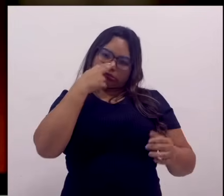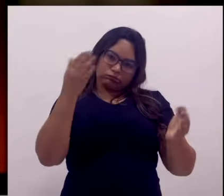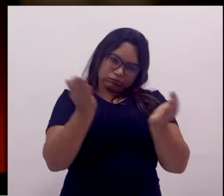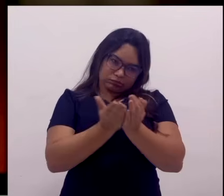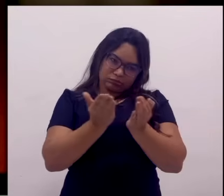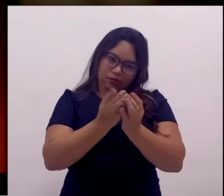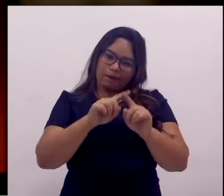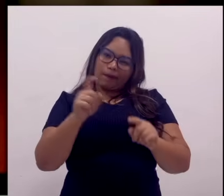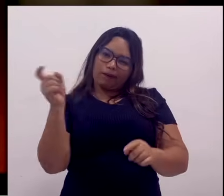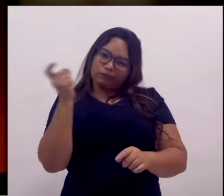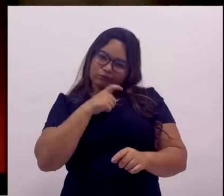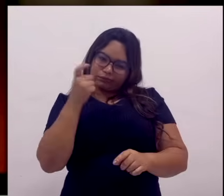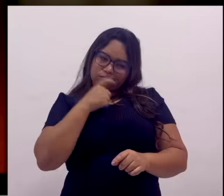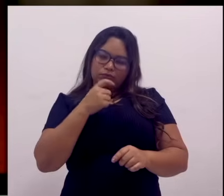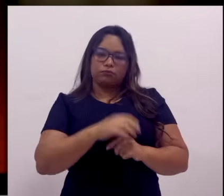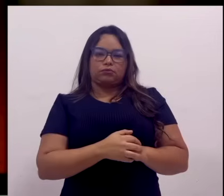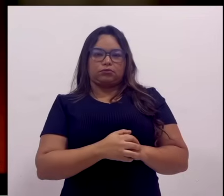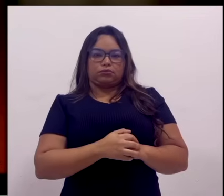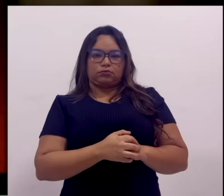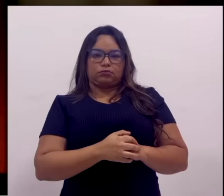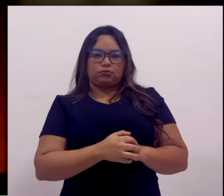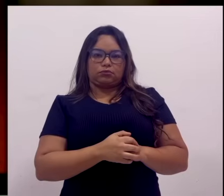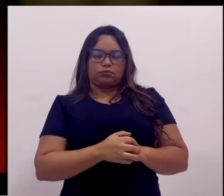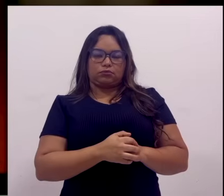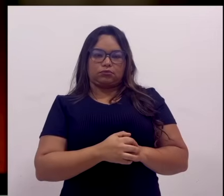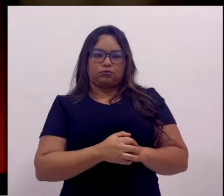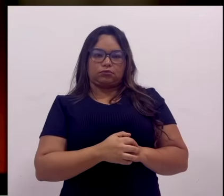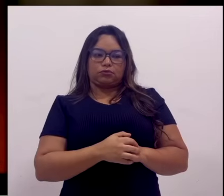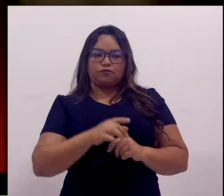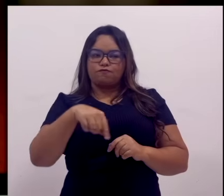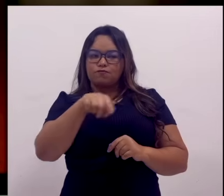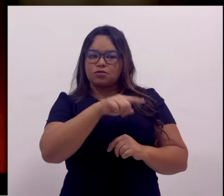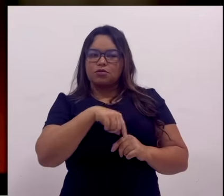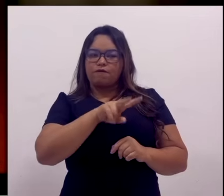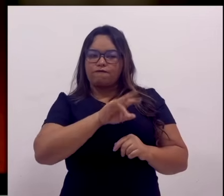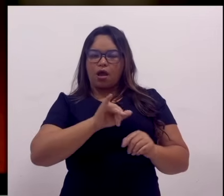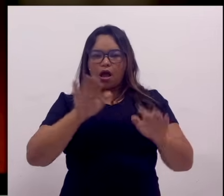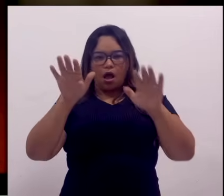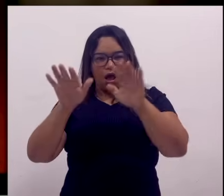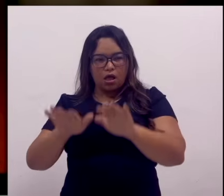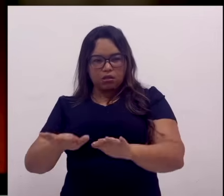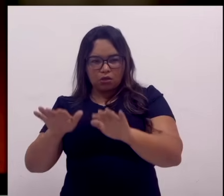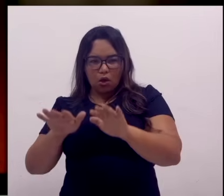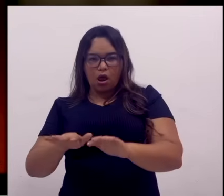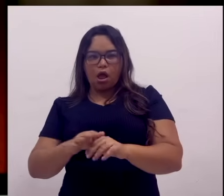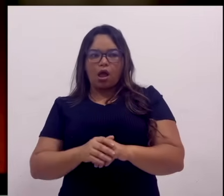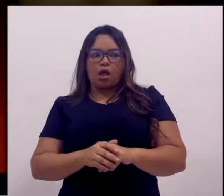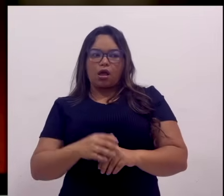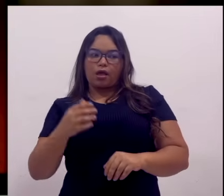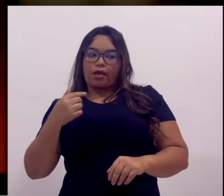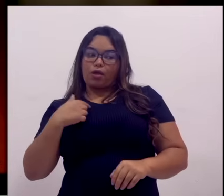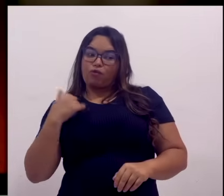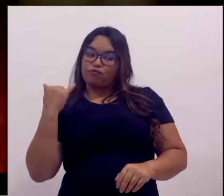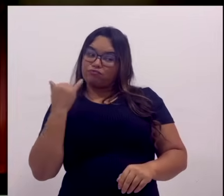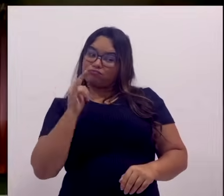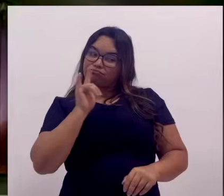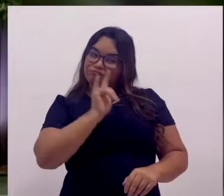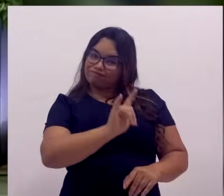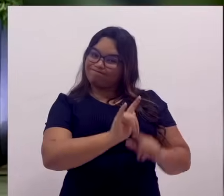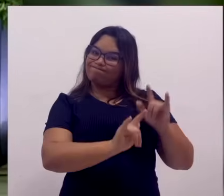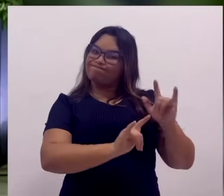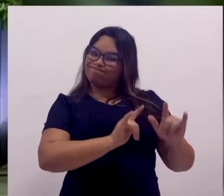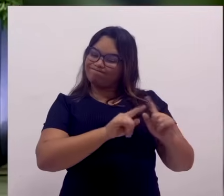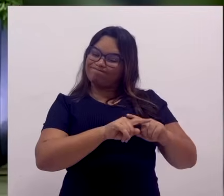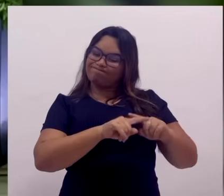farei vir e adorar diante dos teus pés, para que saibam que eu te amei. Então aqui há